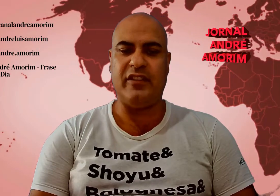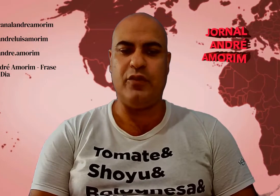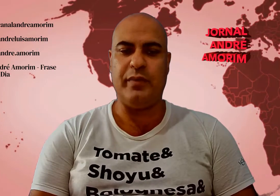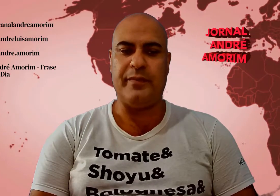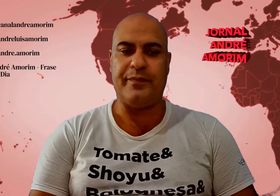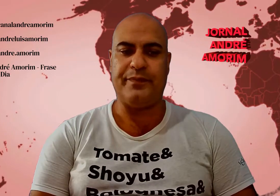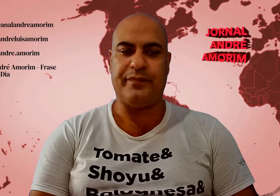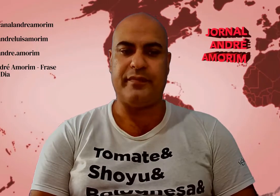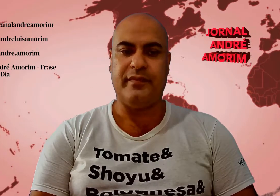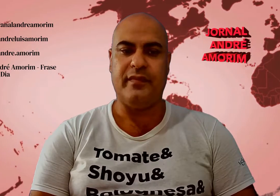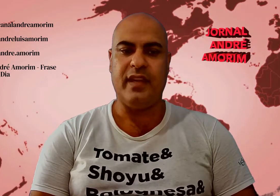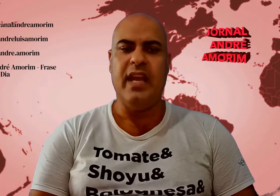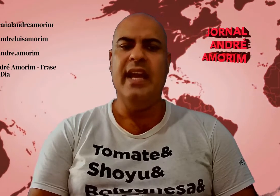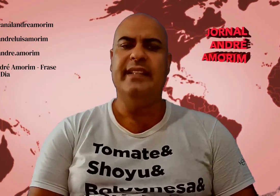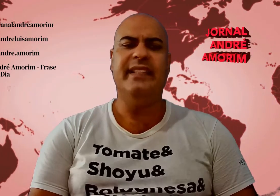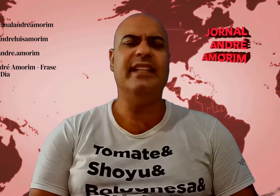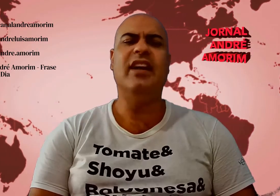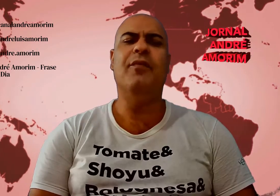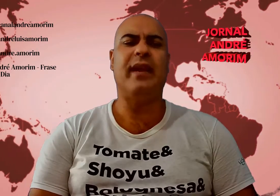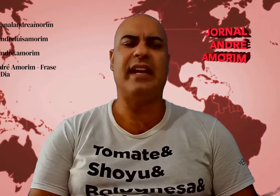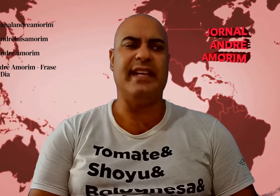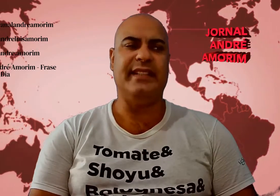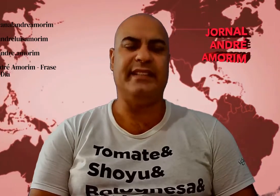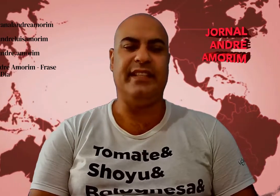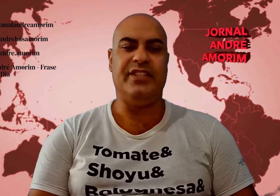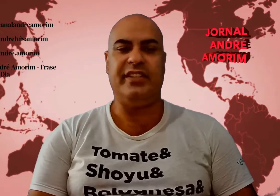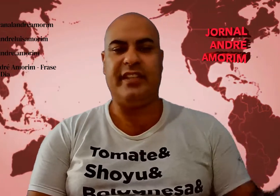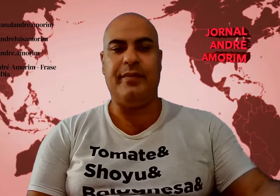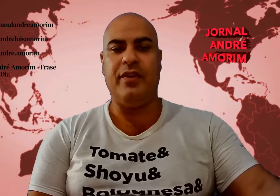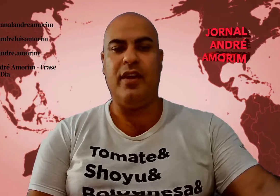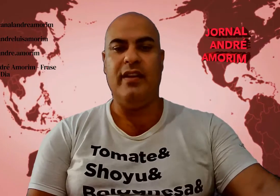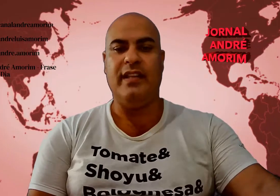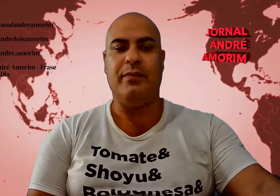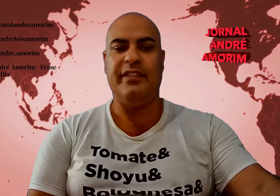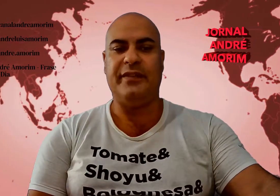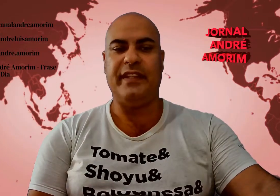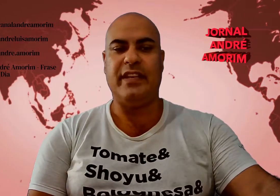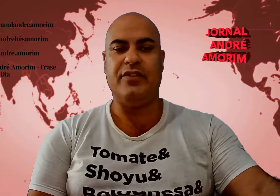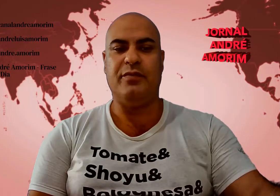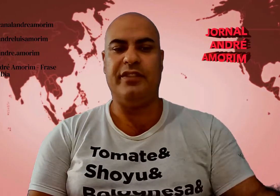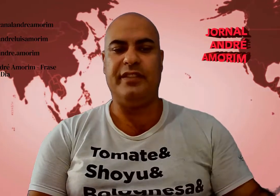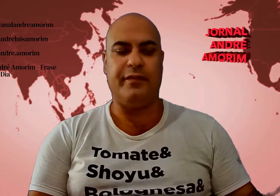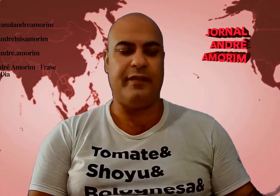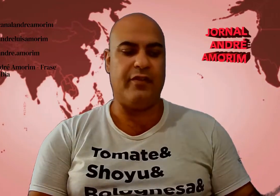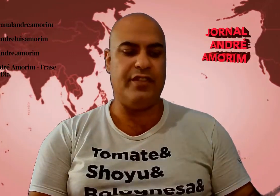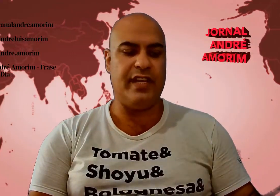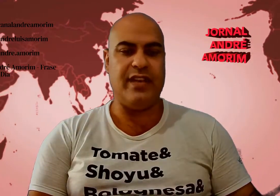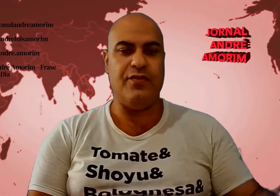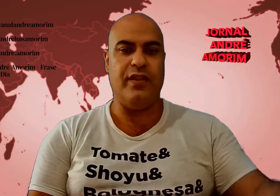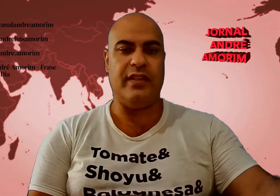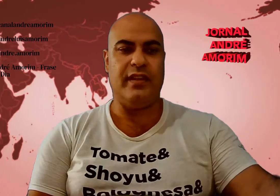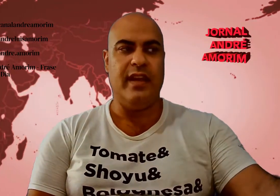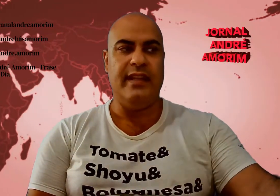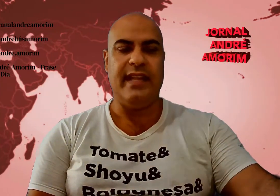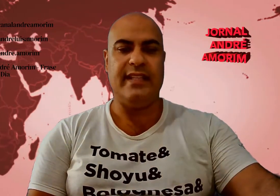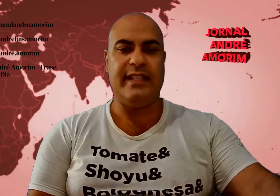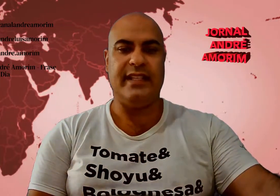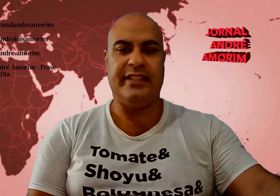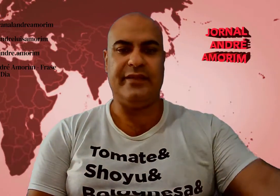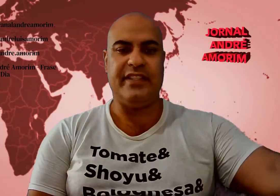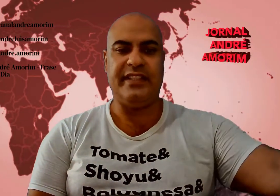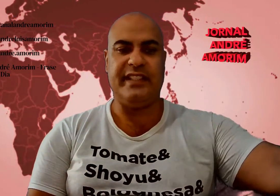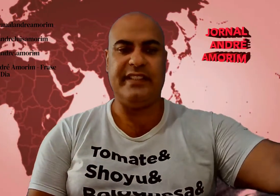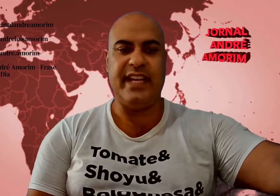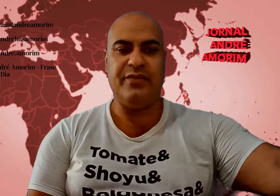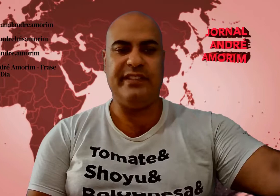de verificação na lupa. Cidadão macaense registra BO na Polícia Federal de possível fraude em urna.